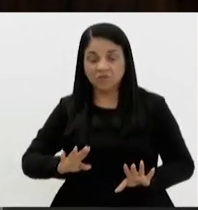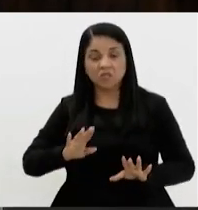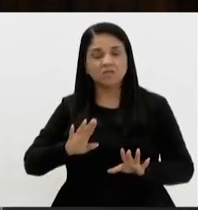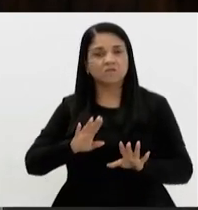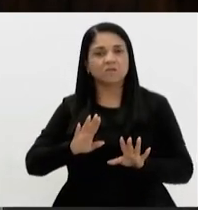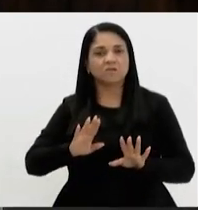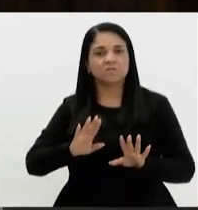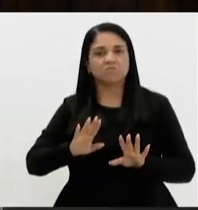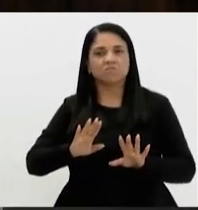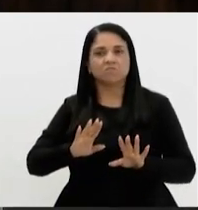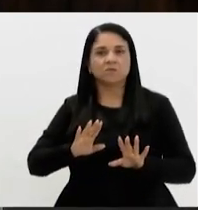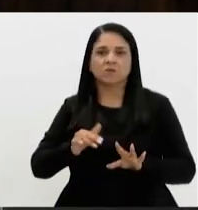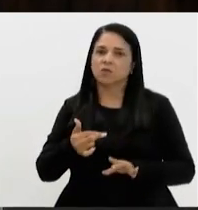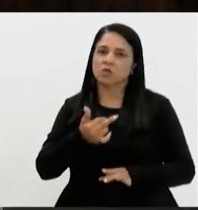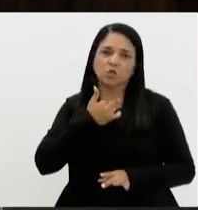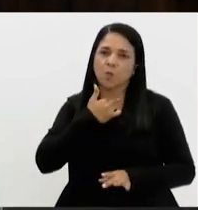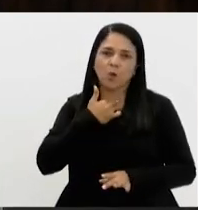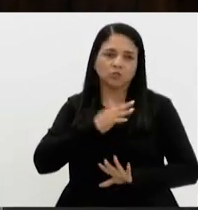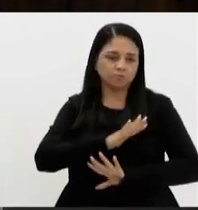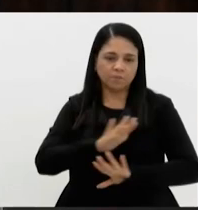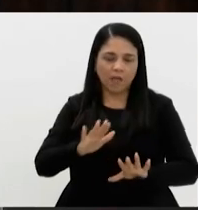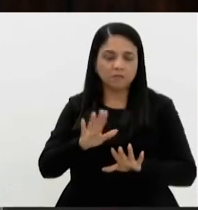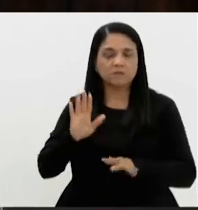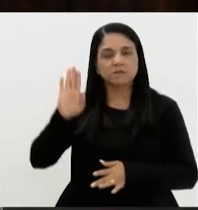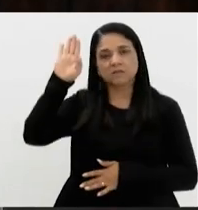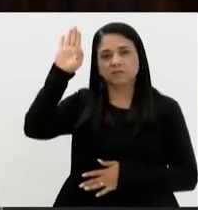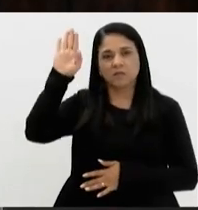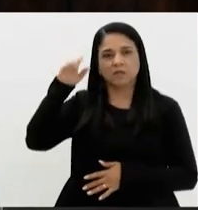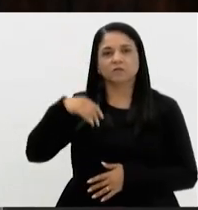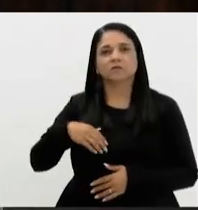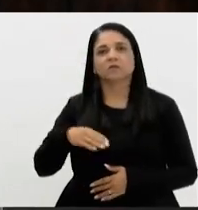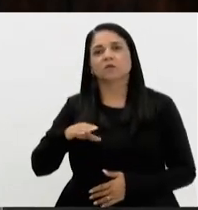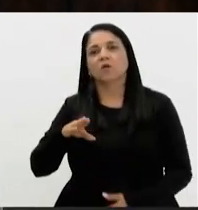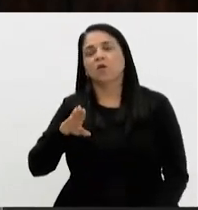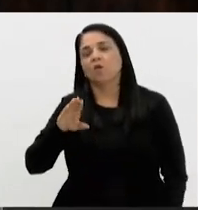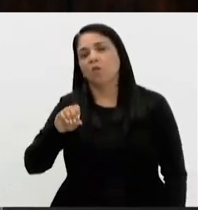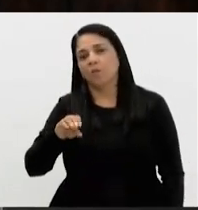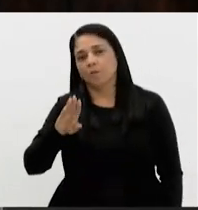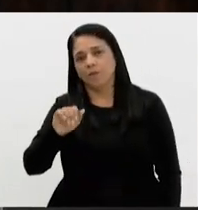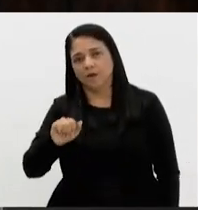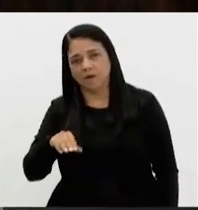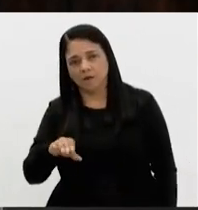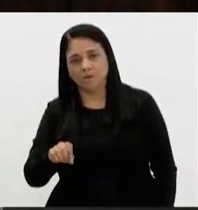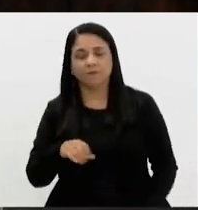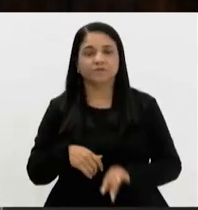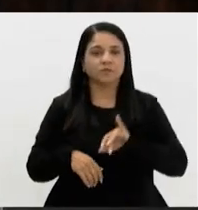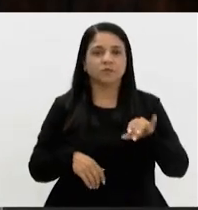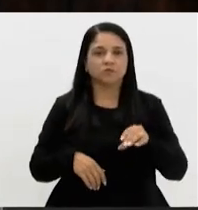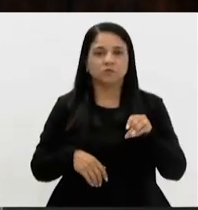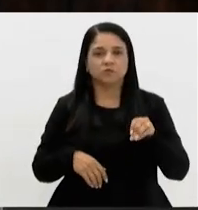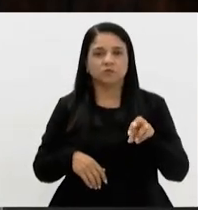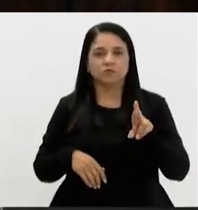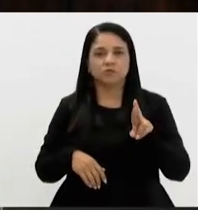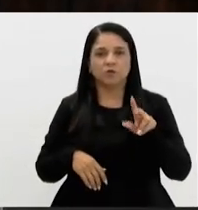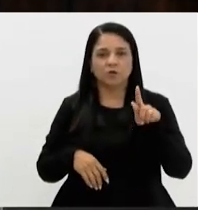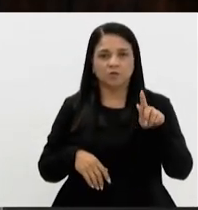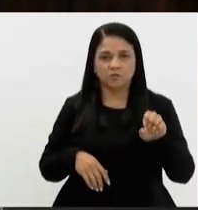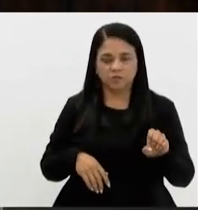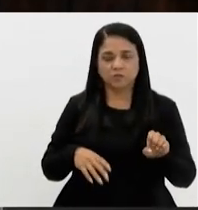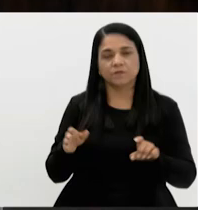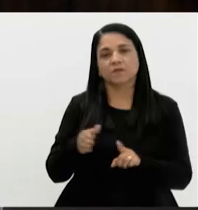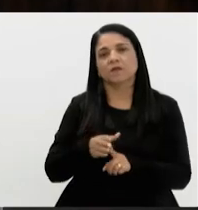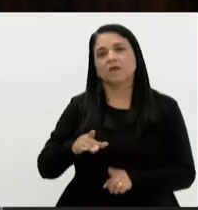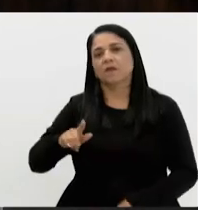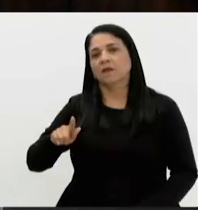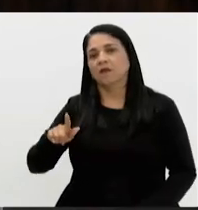mais pode ser candidato tanto que Obama George Bush Bill Clinton não podem nunca mais ser